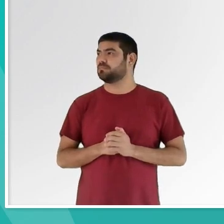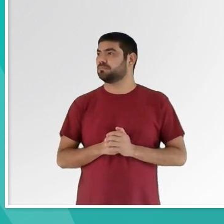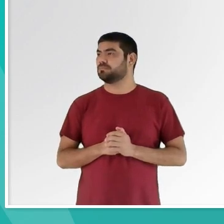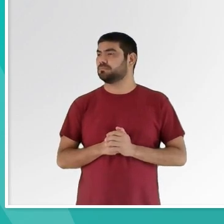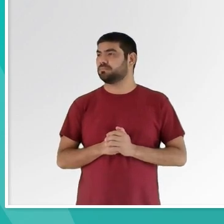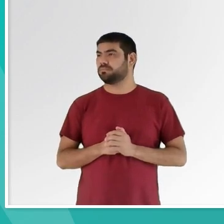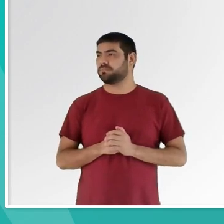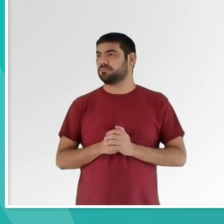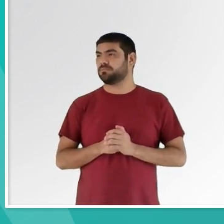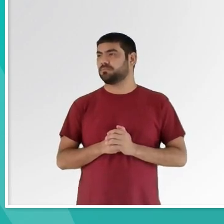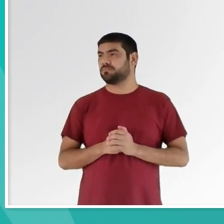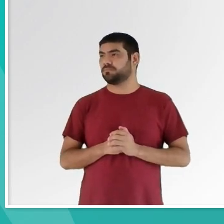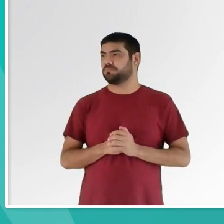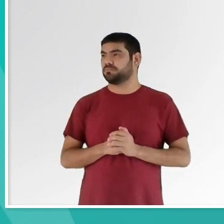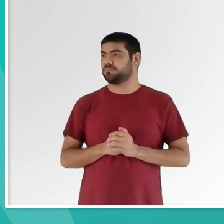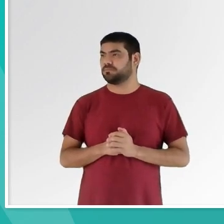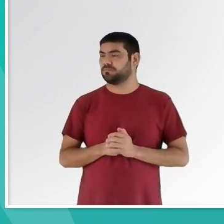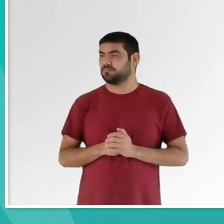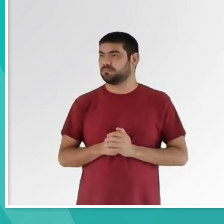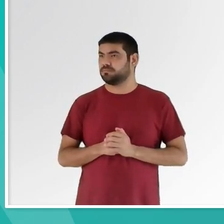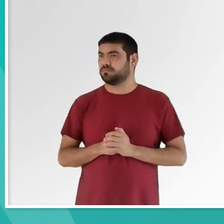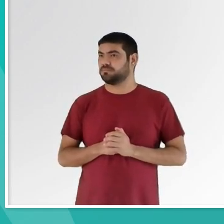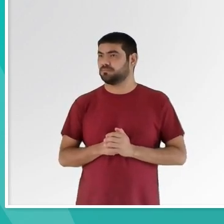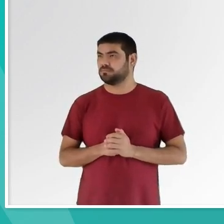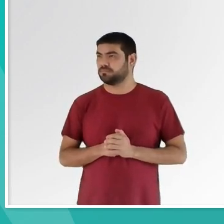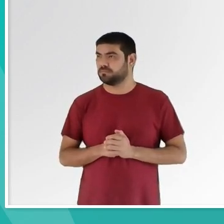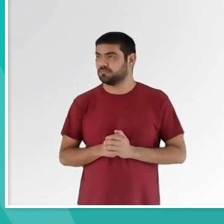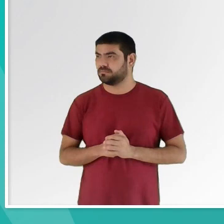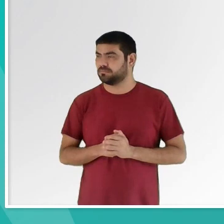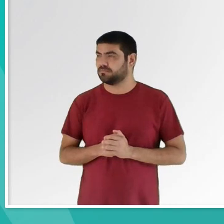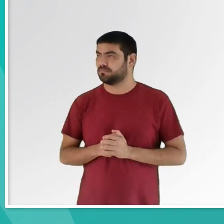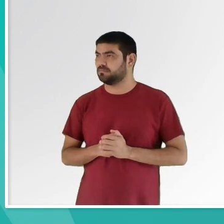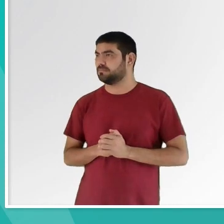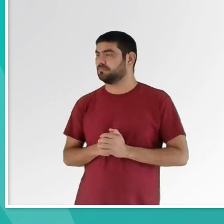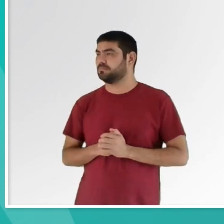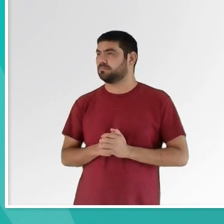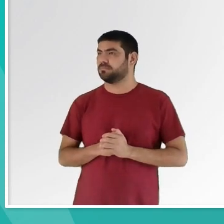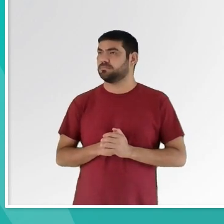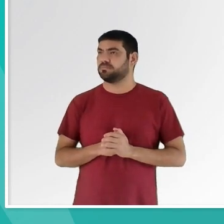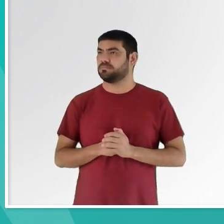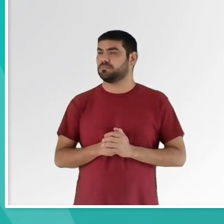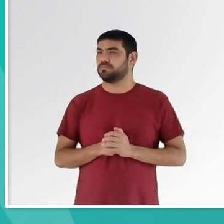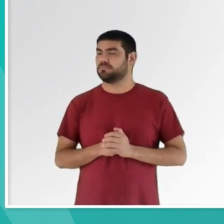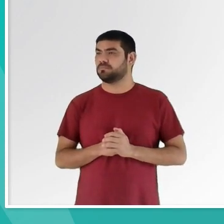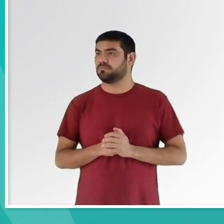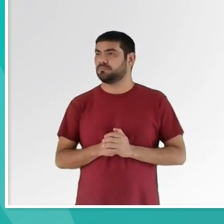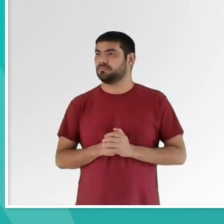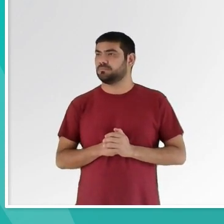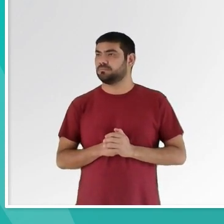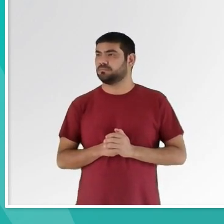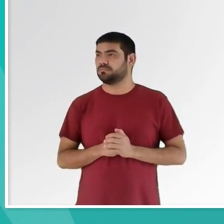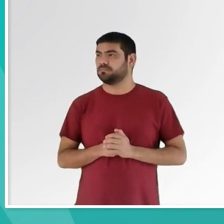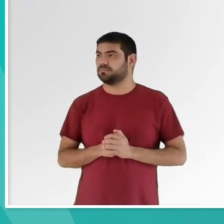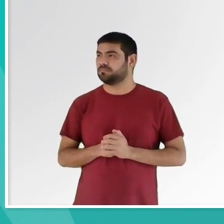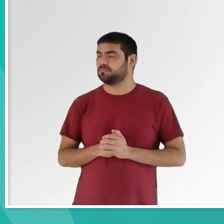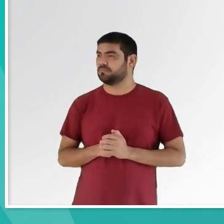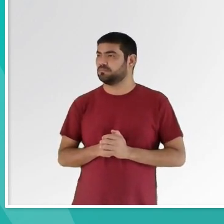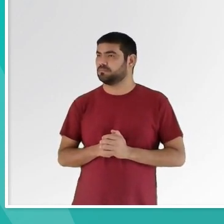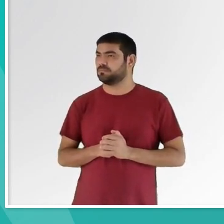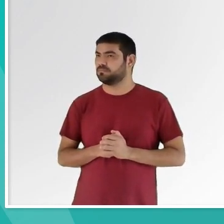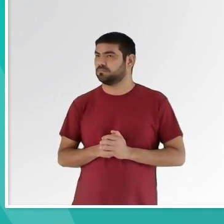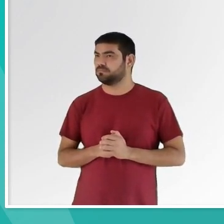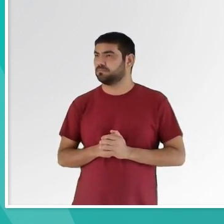segundo o qual cada fotograma de um filme é produzido individualmente, podendo ser